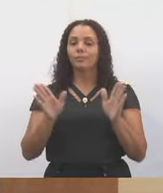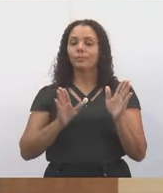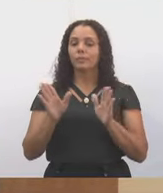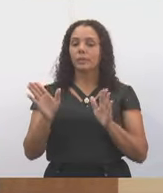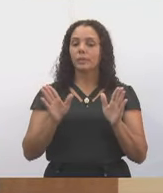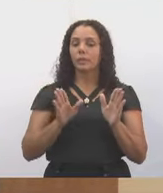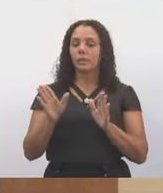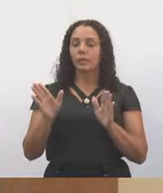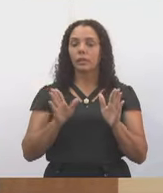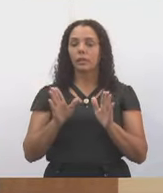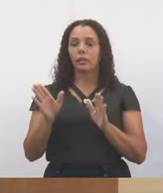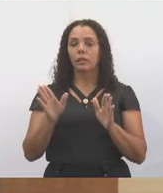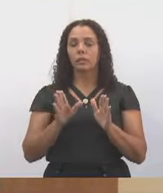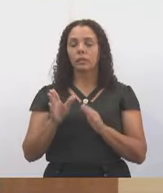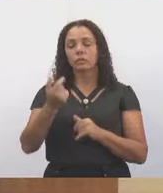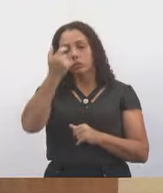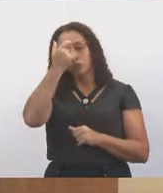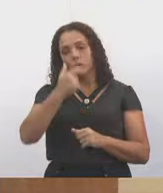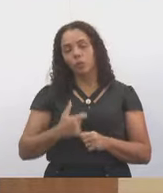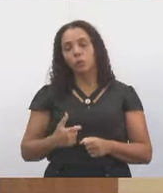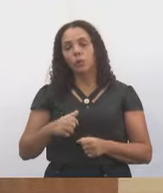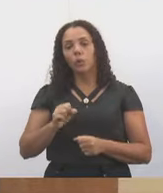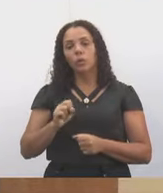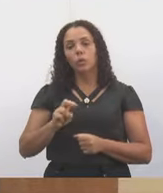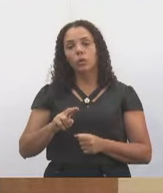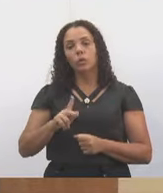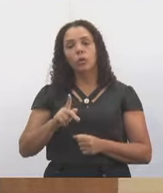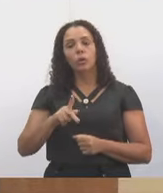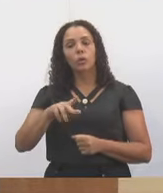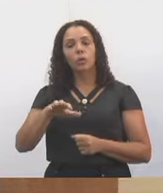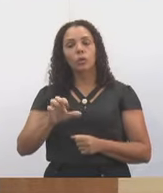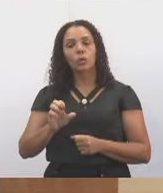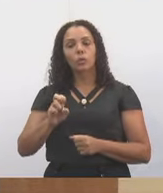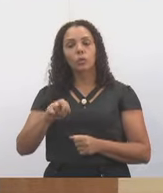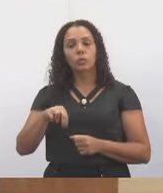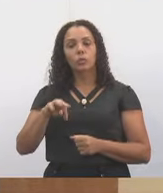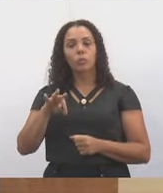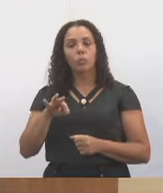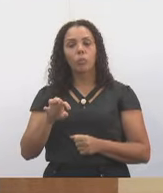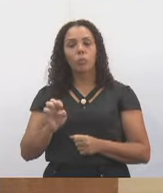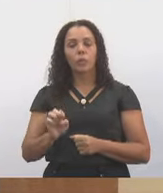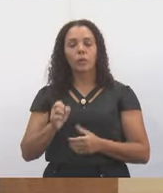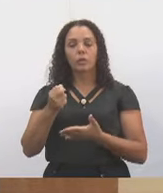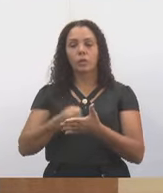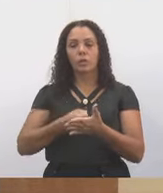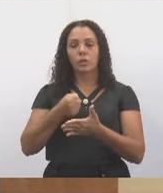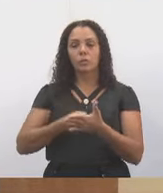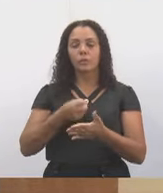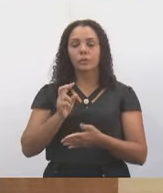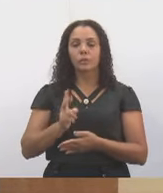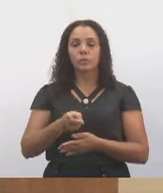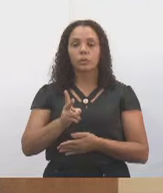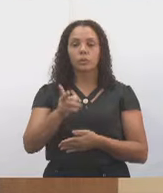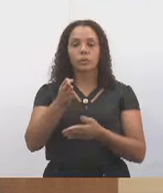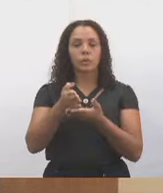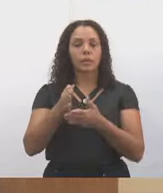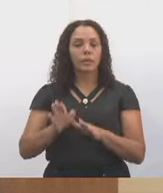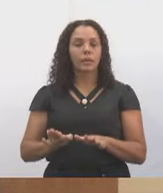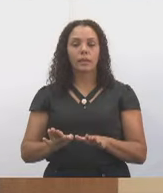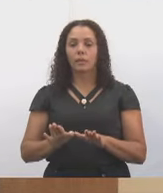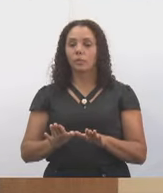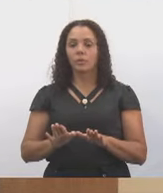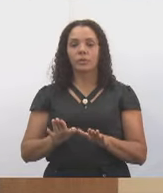como suplente então estamos aí na luta a luta não acabou não a luta continua tô